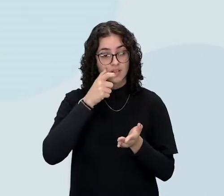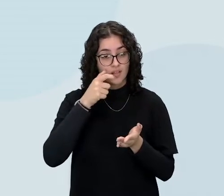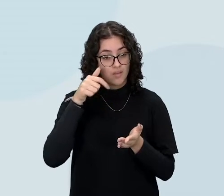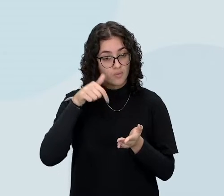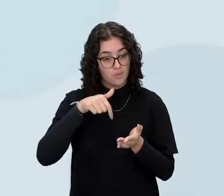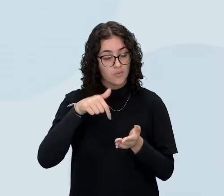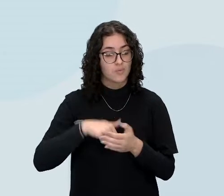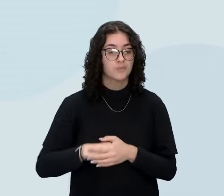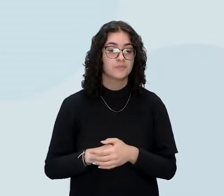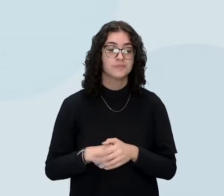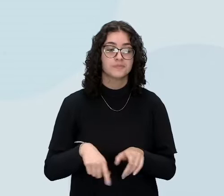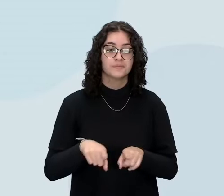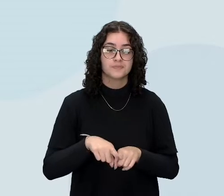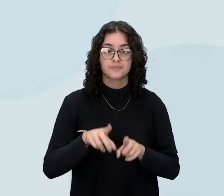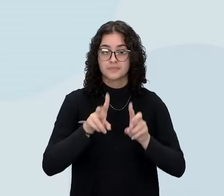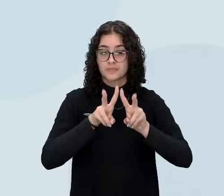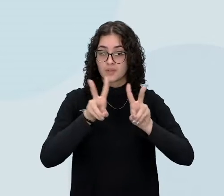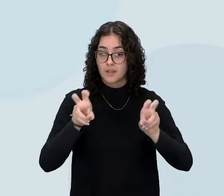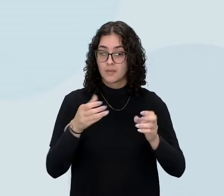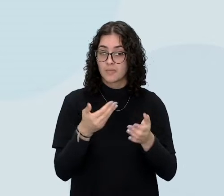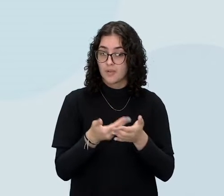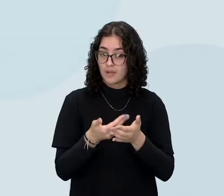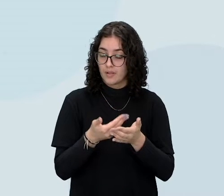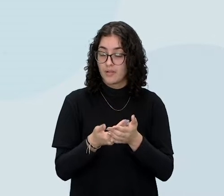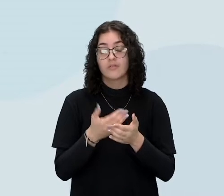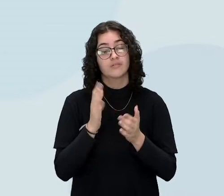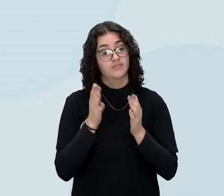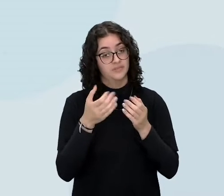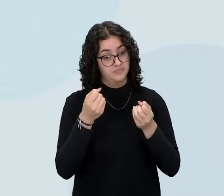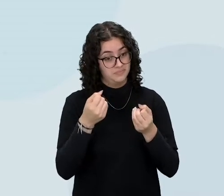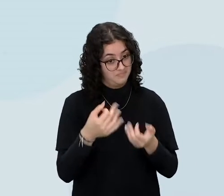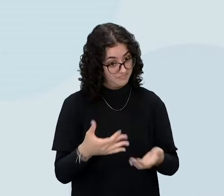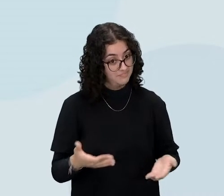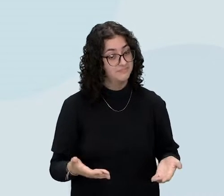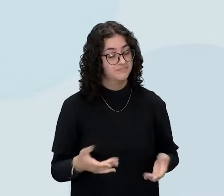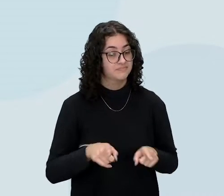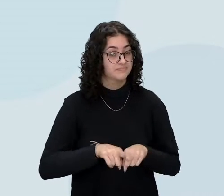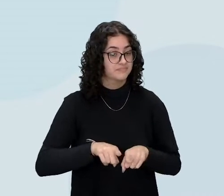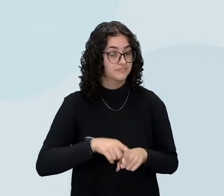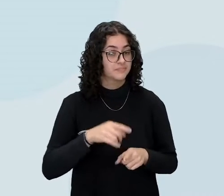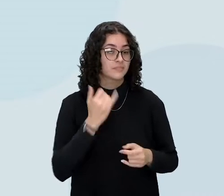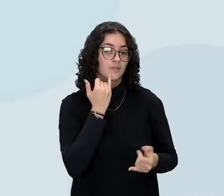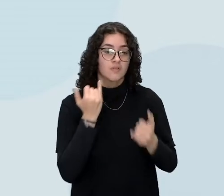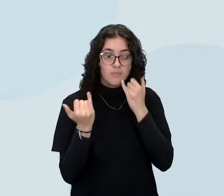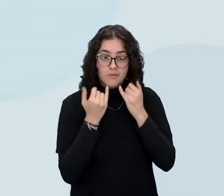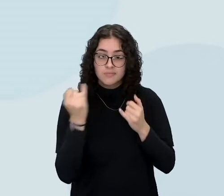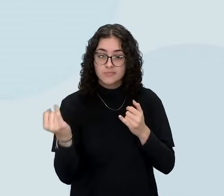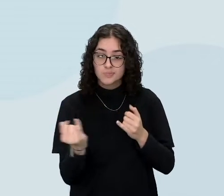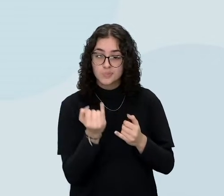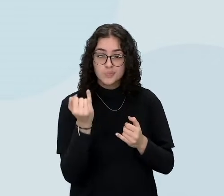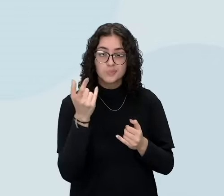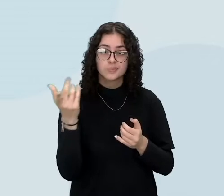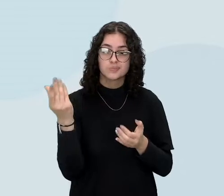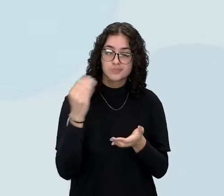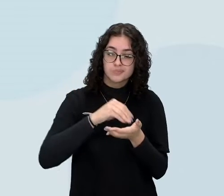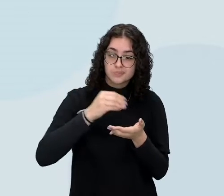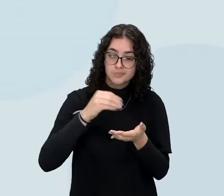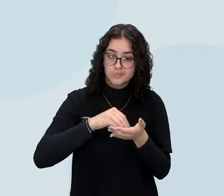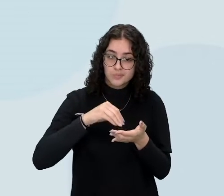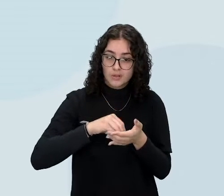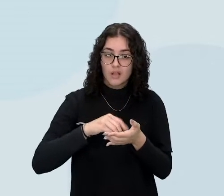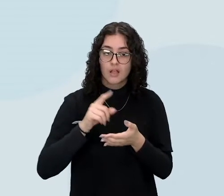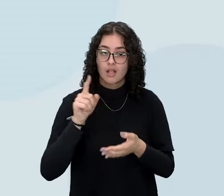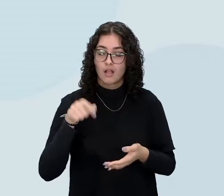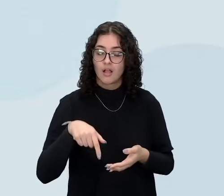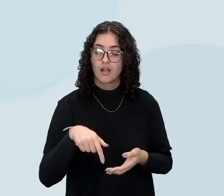vídeo, o nome e o título da aula que eu já trouxe para vocês, as informações relevantes que eu acho que vão ser